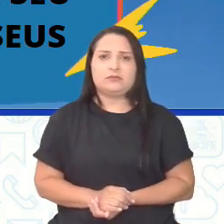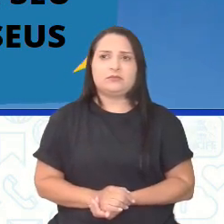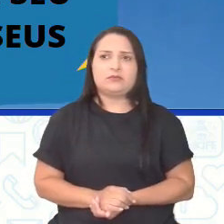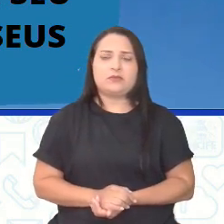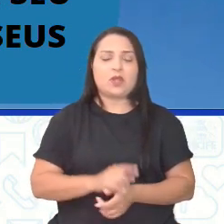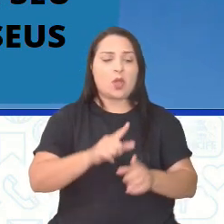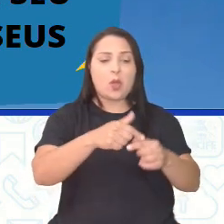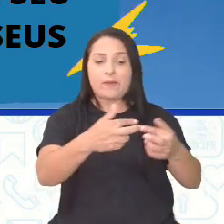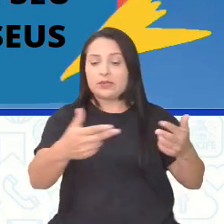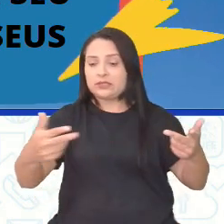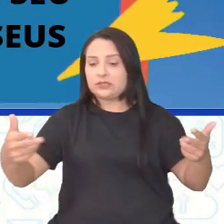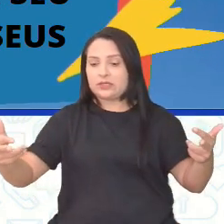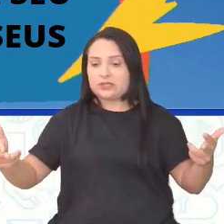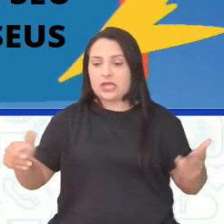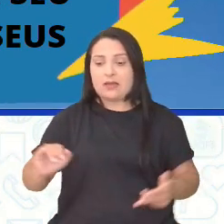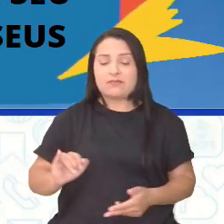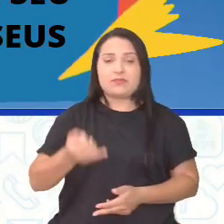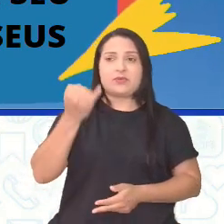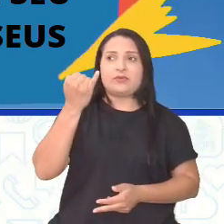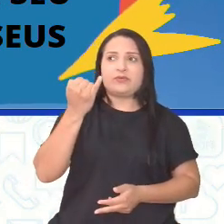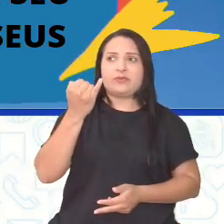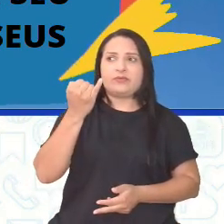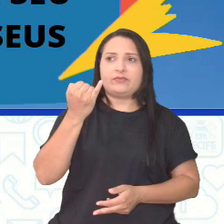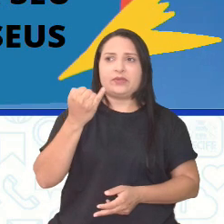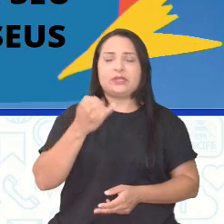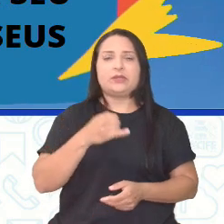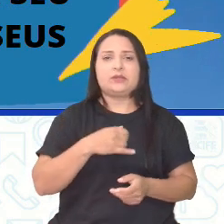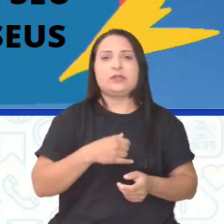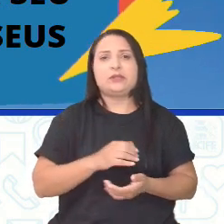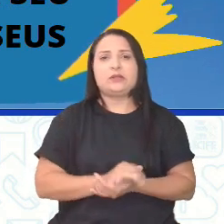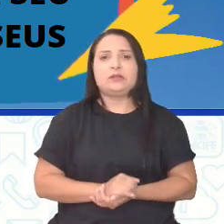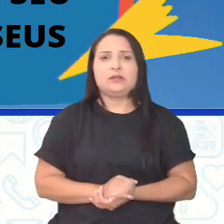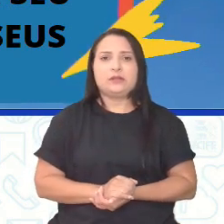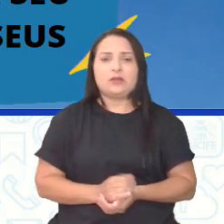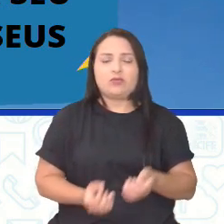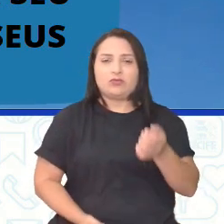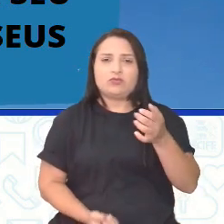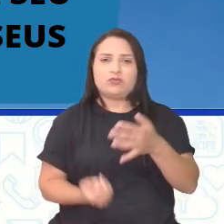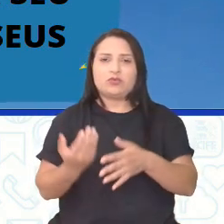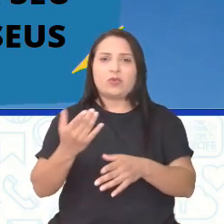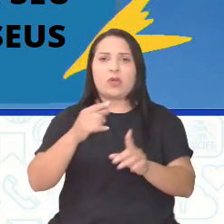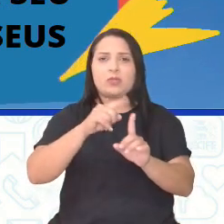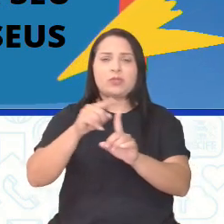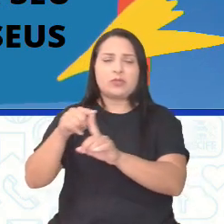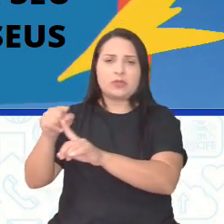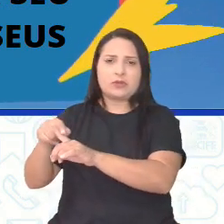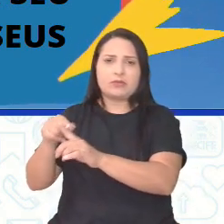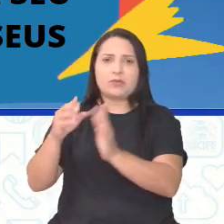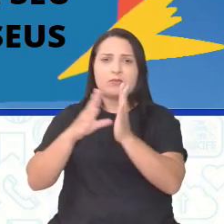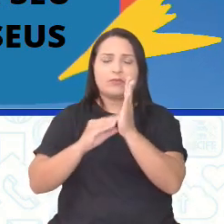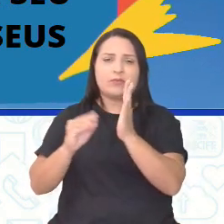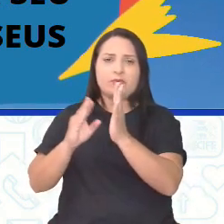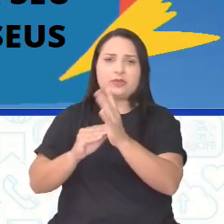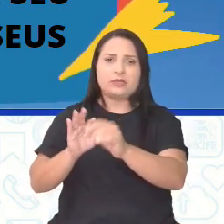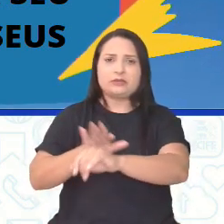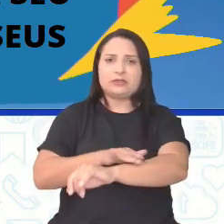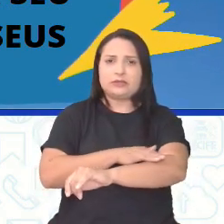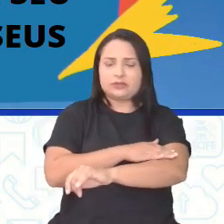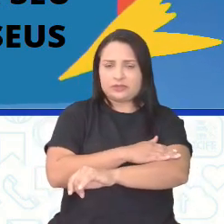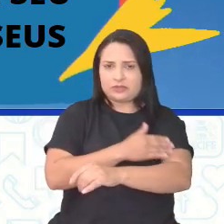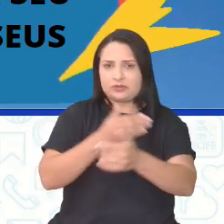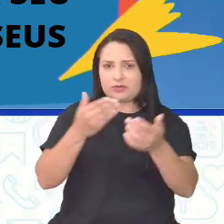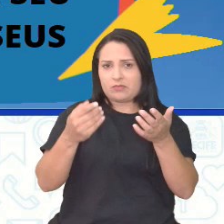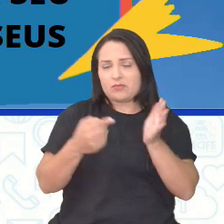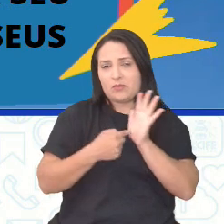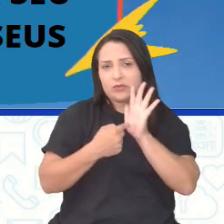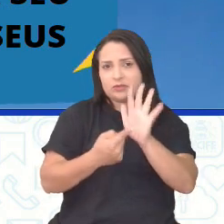objetos diversos, reaproveite. Construa o modelo de tecido estudado hoje e apresente para a sua professora e seus colegas.